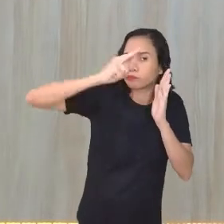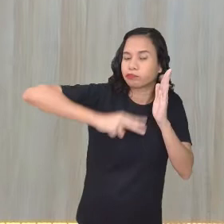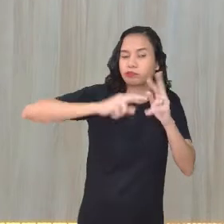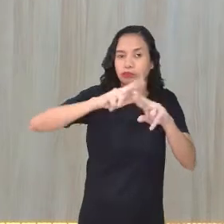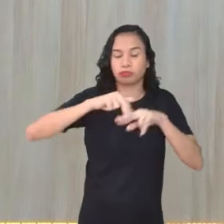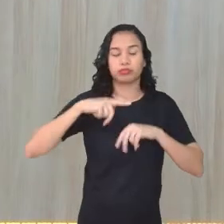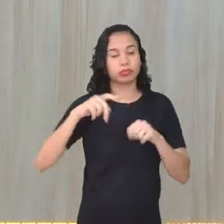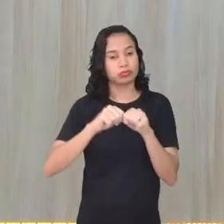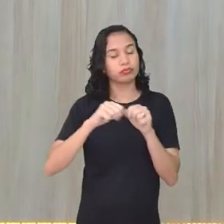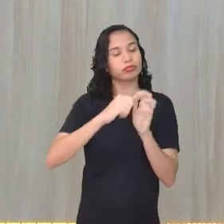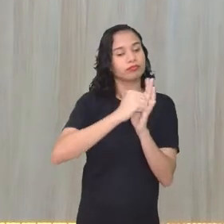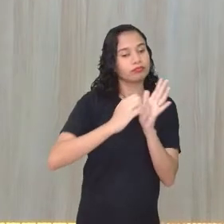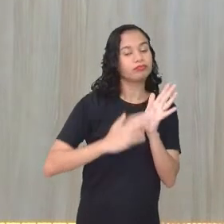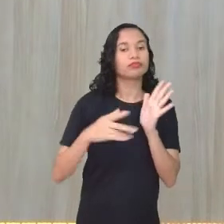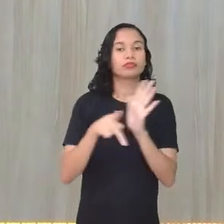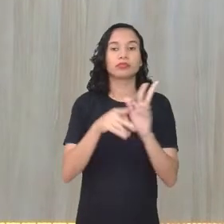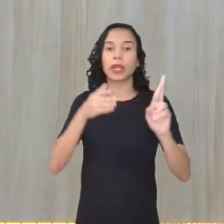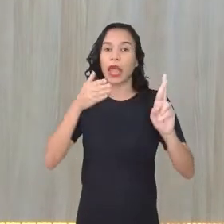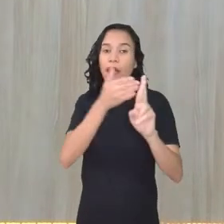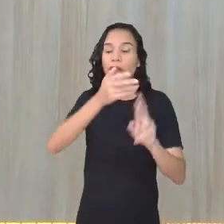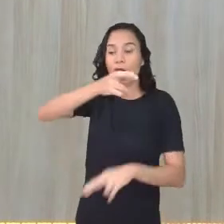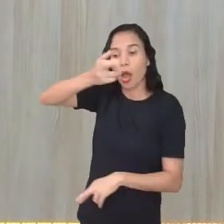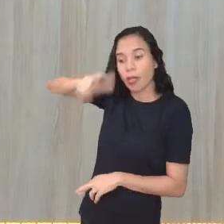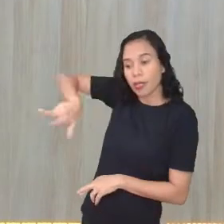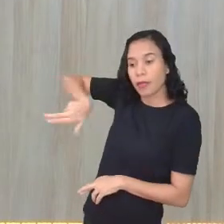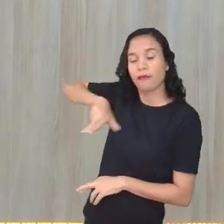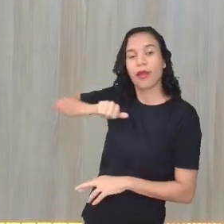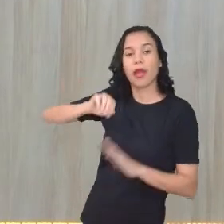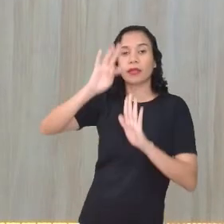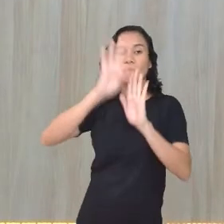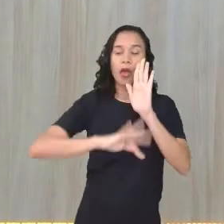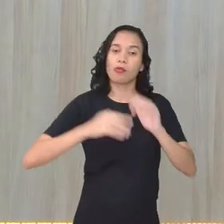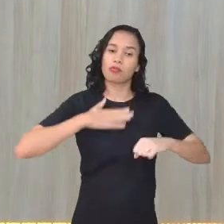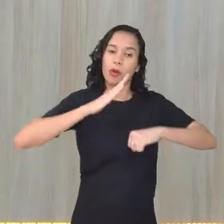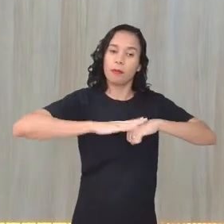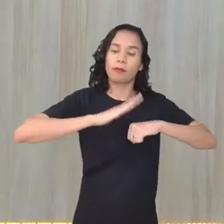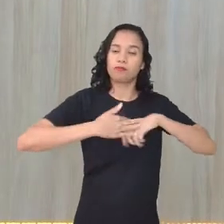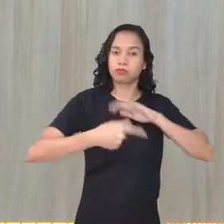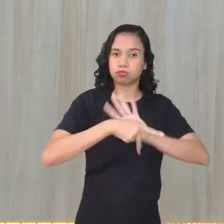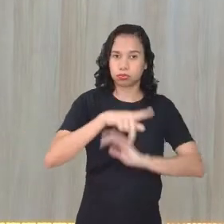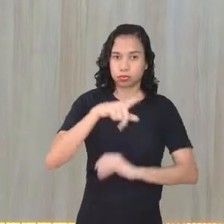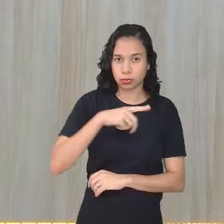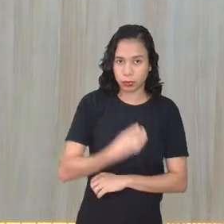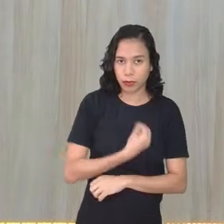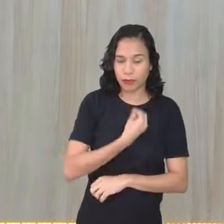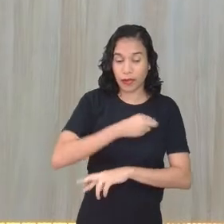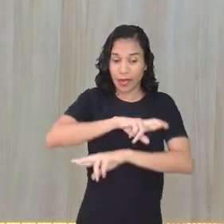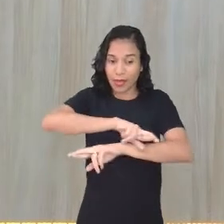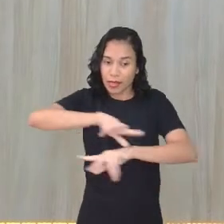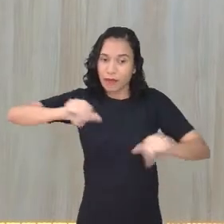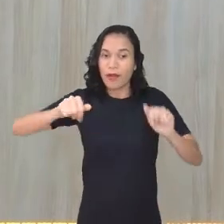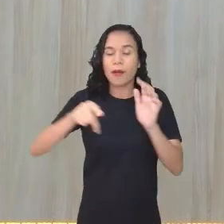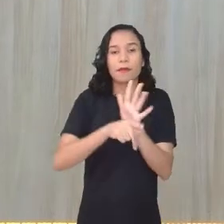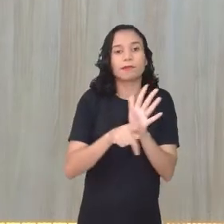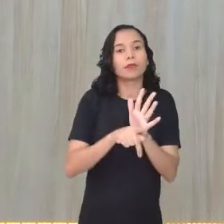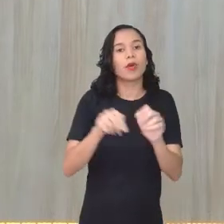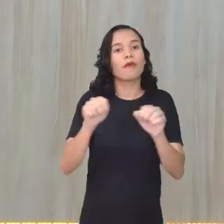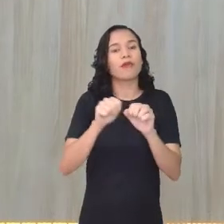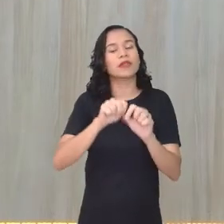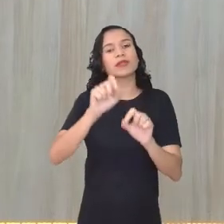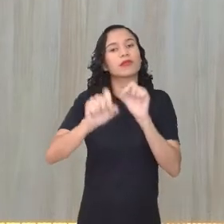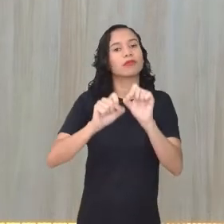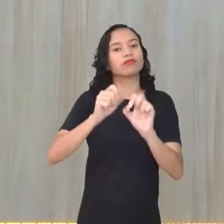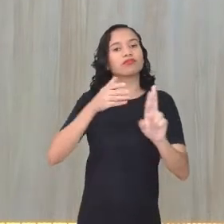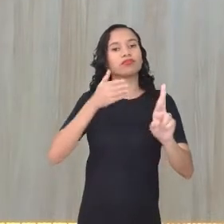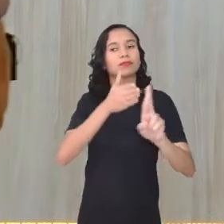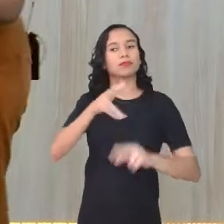faço esse trabalho de referenciar um outro texto no meu próprio, tá certo? E há formas diferentes de fazer essa